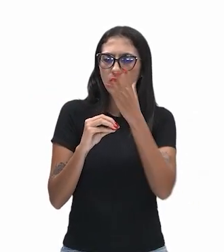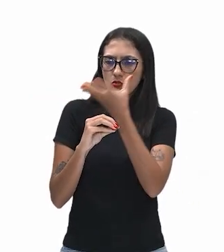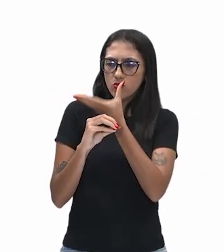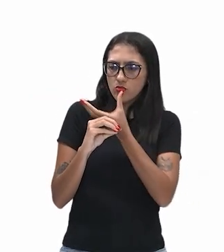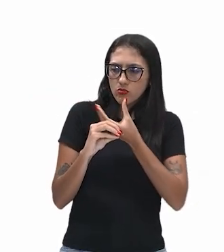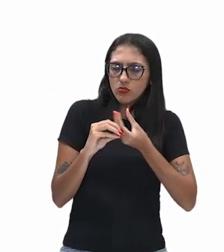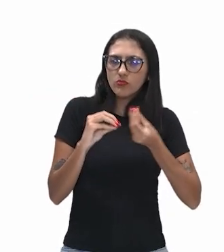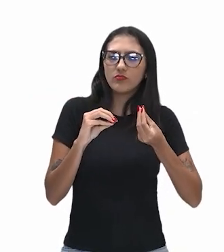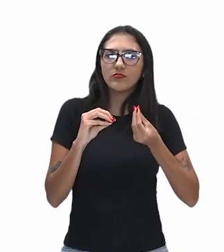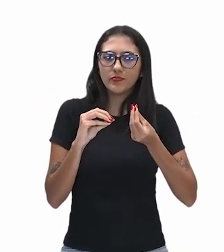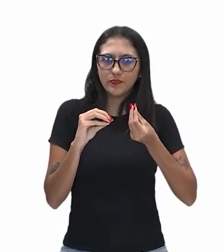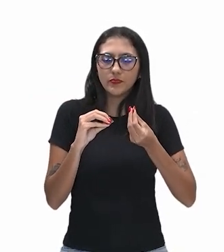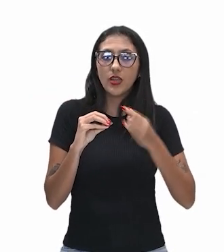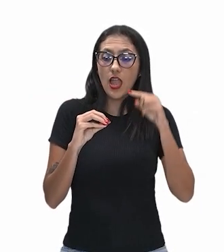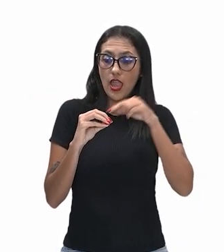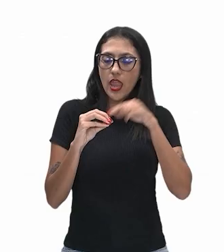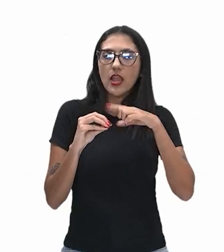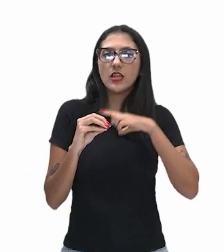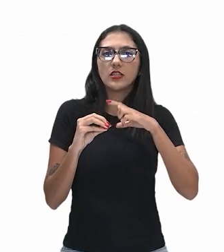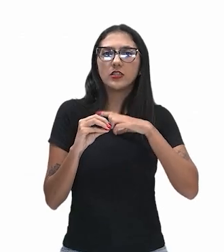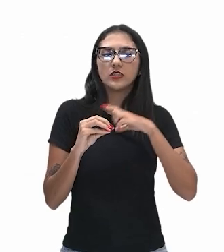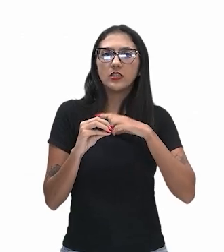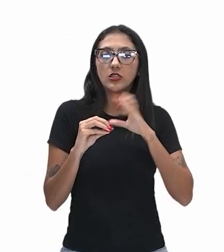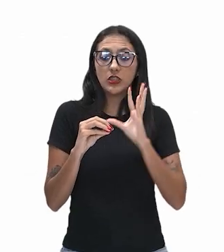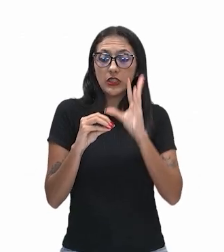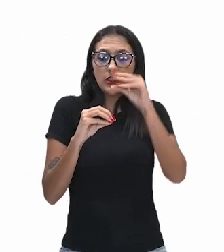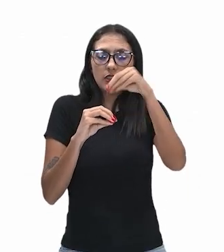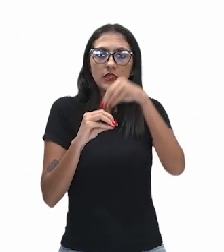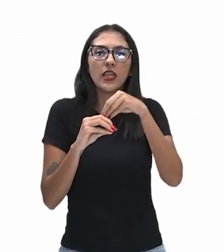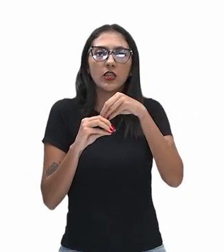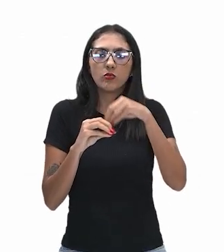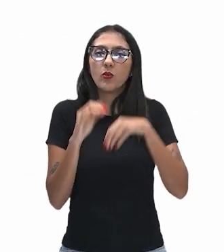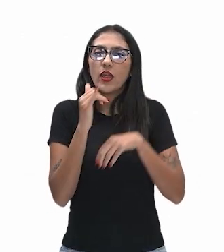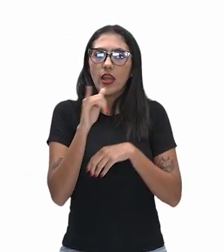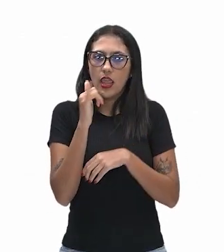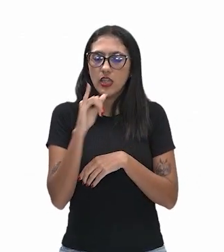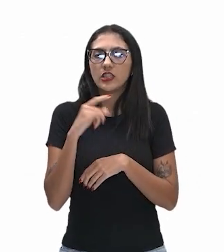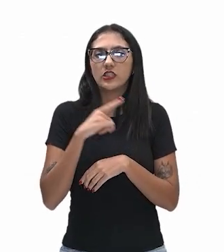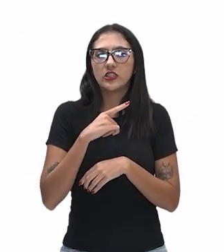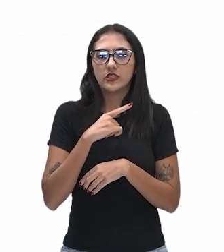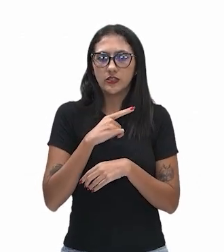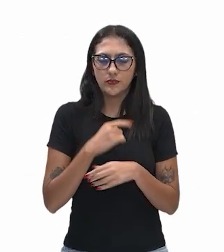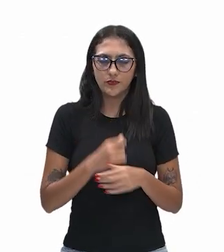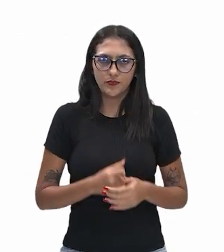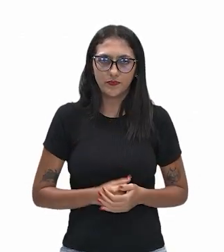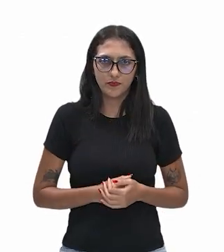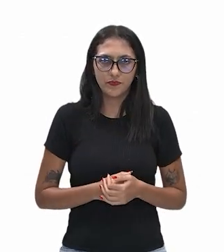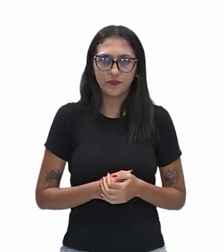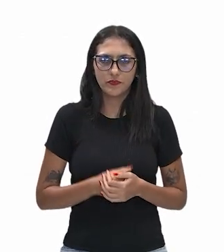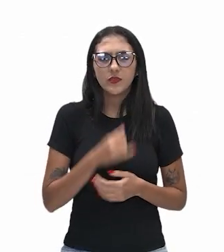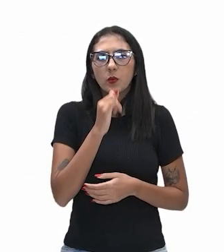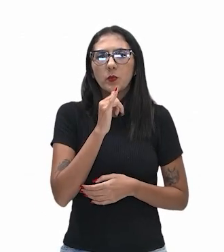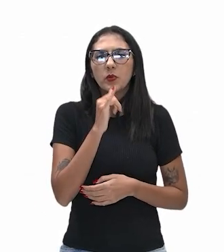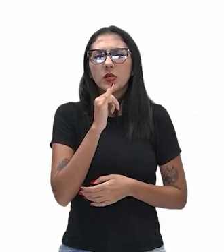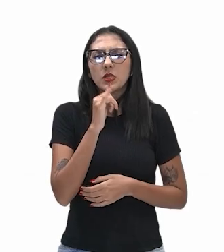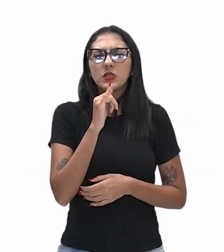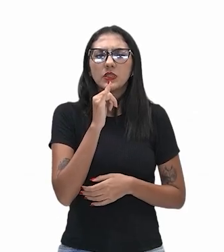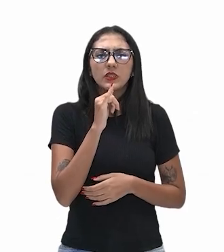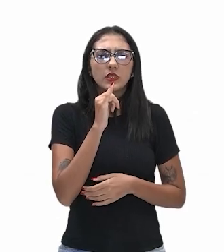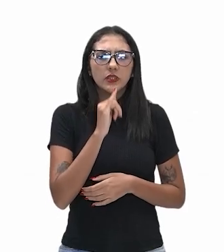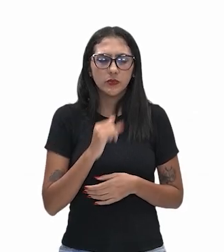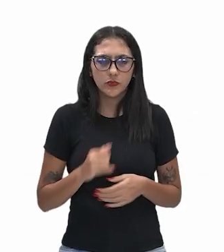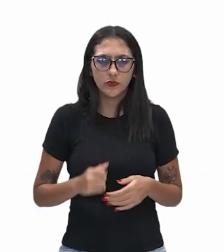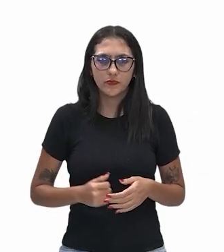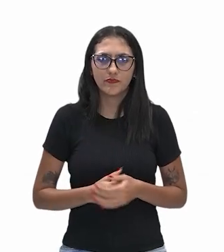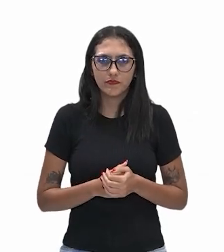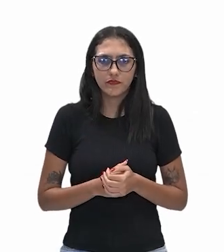ele fica energizado. Na natureza, sempre os corpos buscam o menor